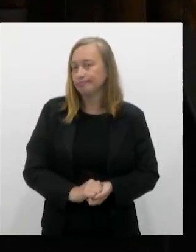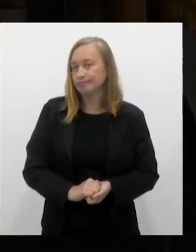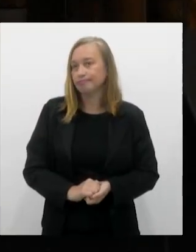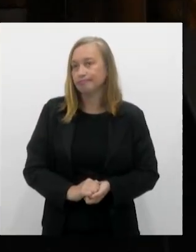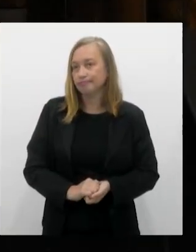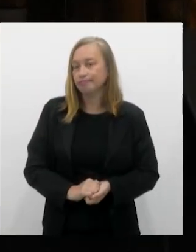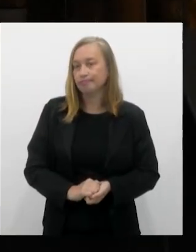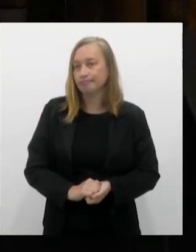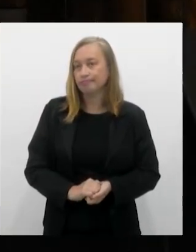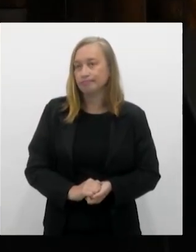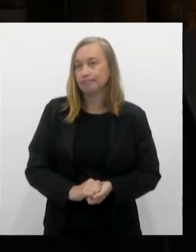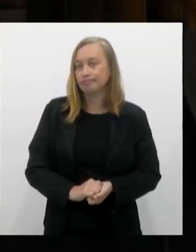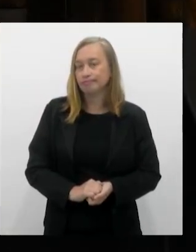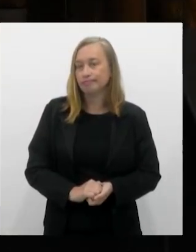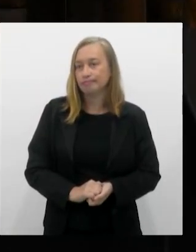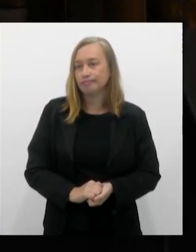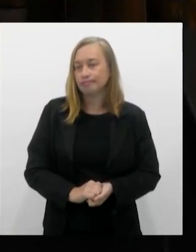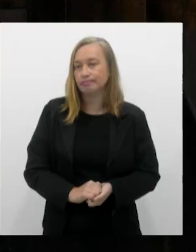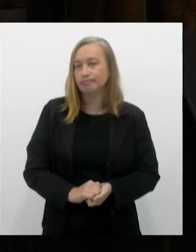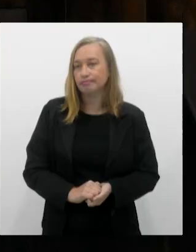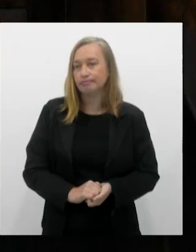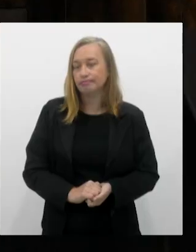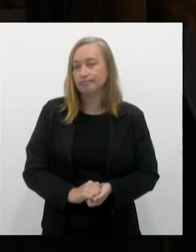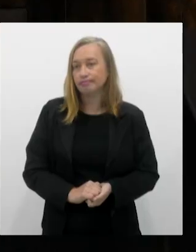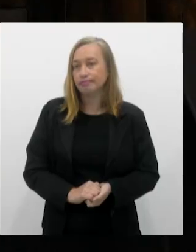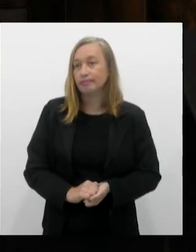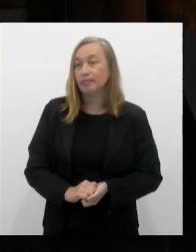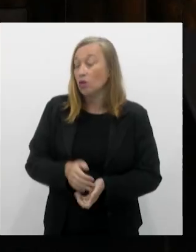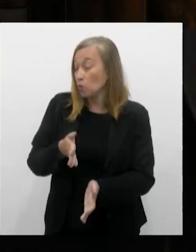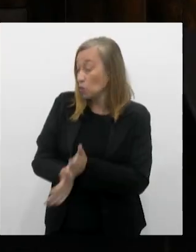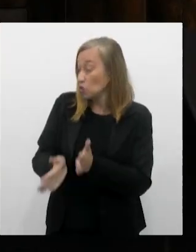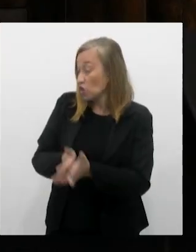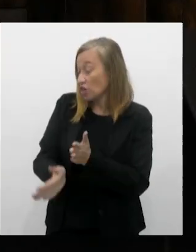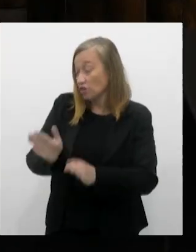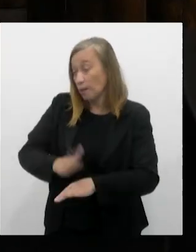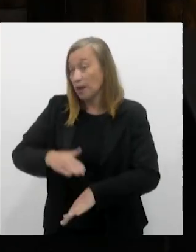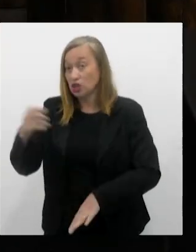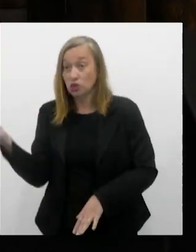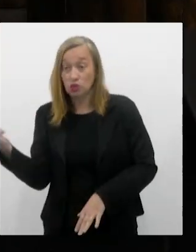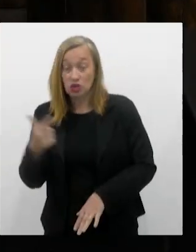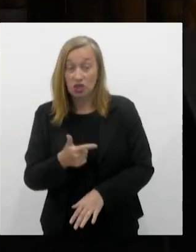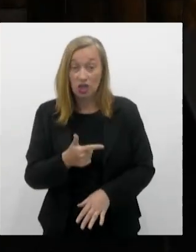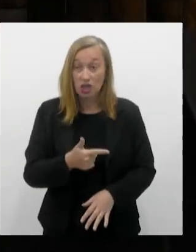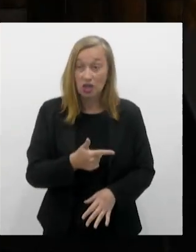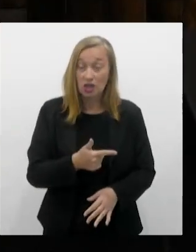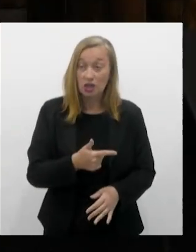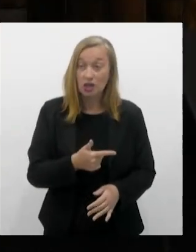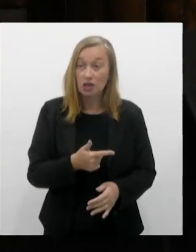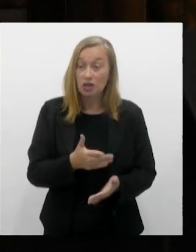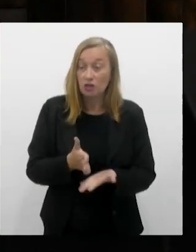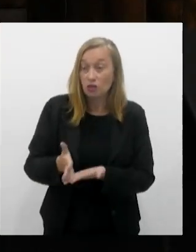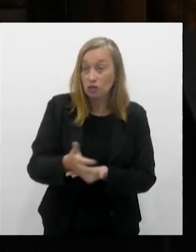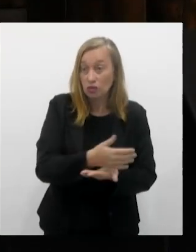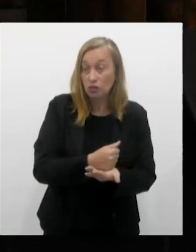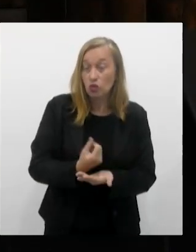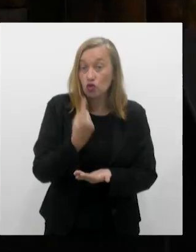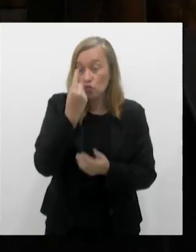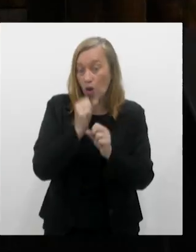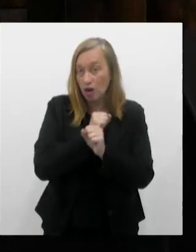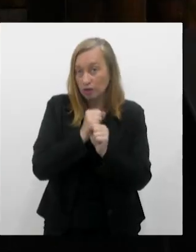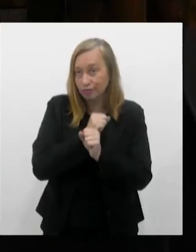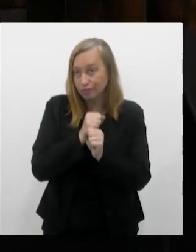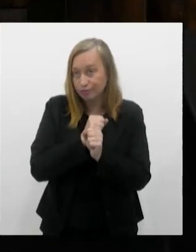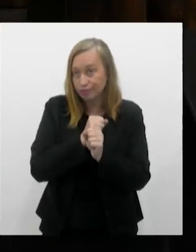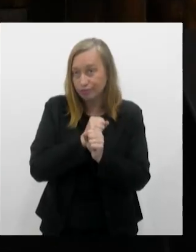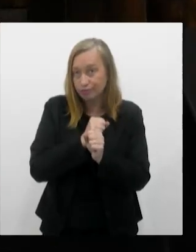As despesas são maiores que a receita em 19 bilhões de reais. Num ano, presidente, que